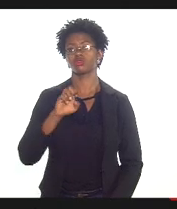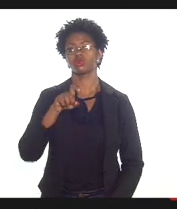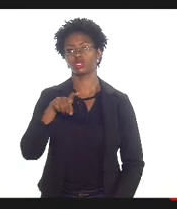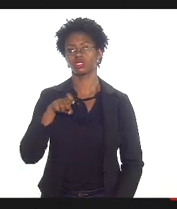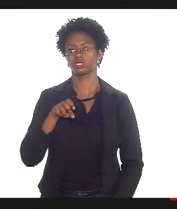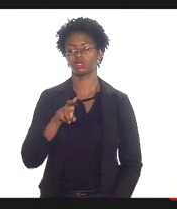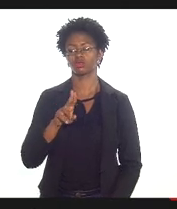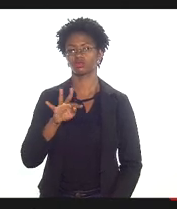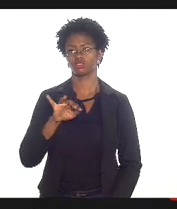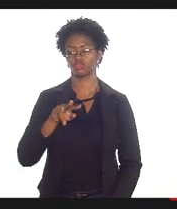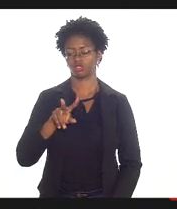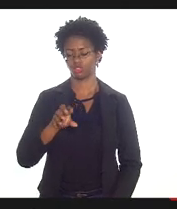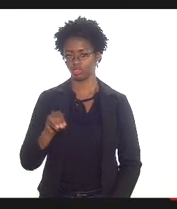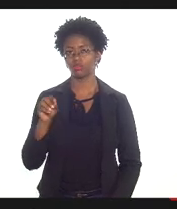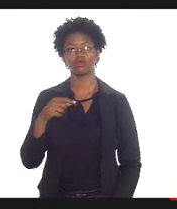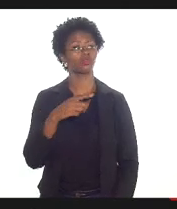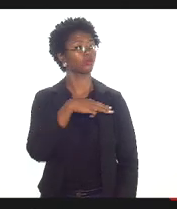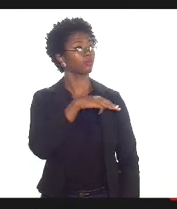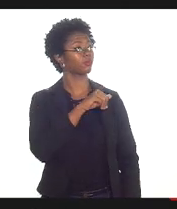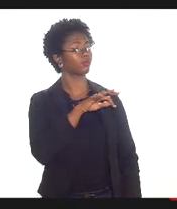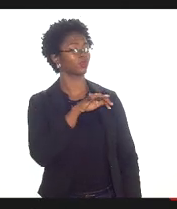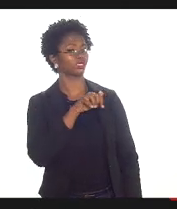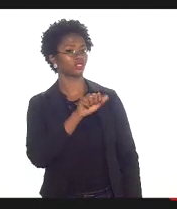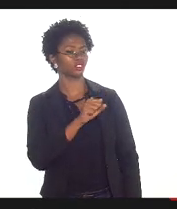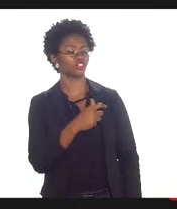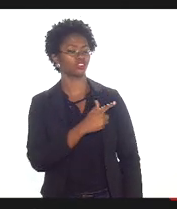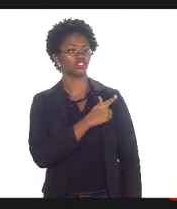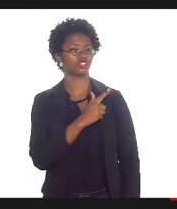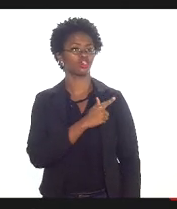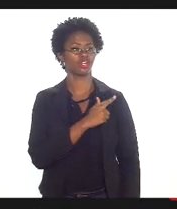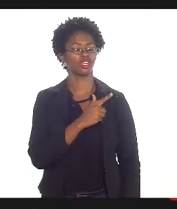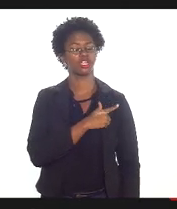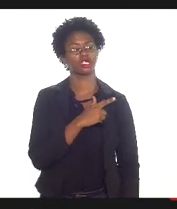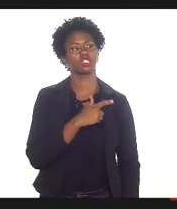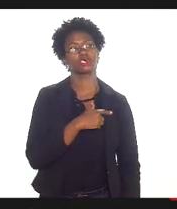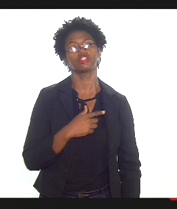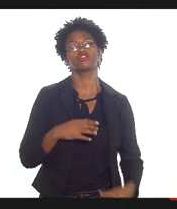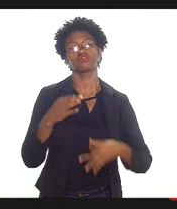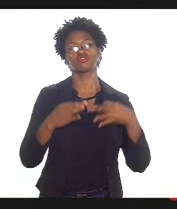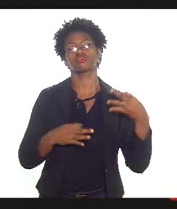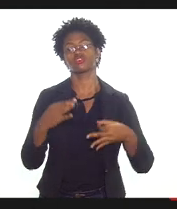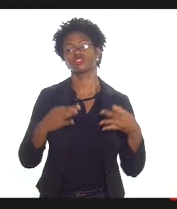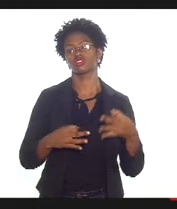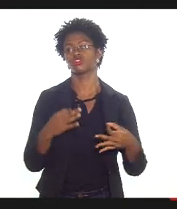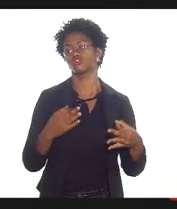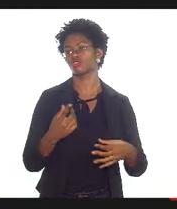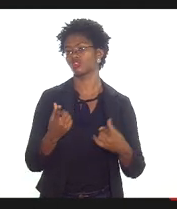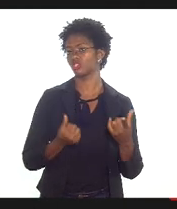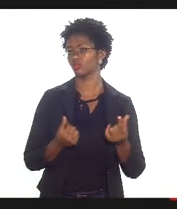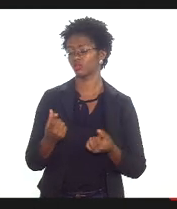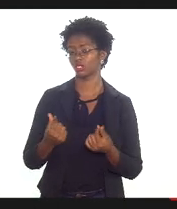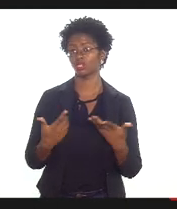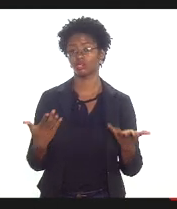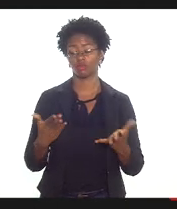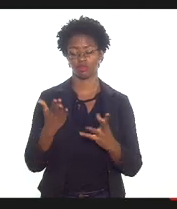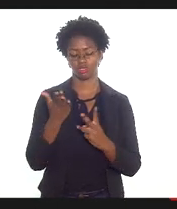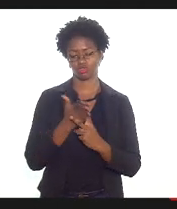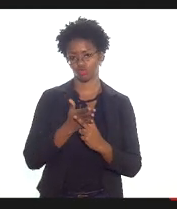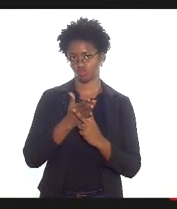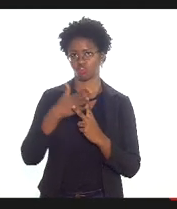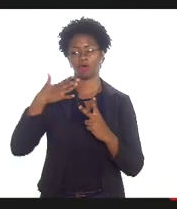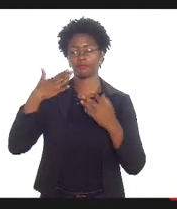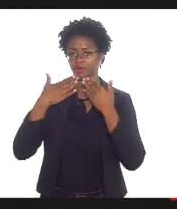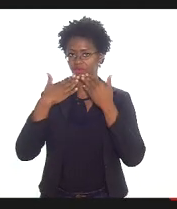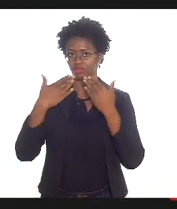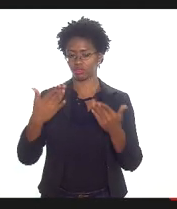produção e o Matias é gerente executivo da área jurídico-tributária. Tá? Então, nós vamos dividir um pouco a apresentação, vamos falar um pouco